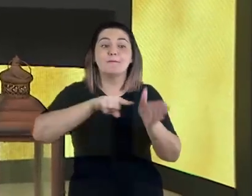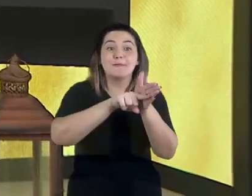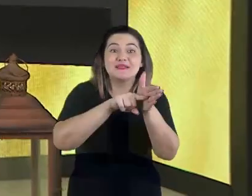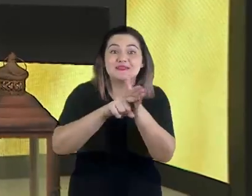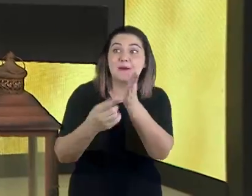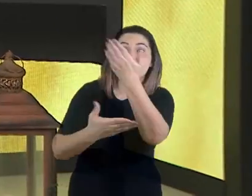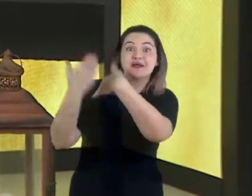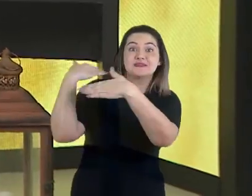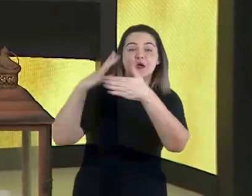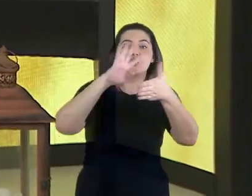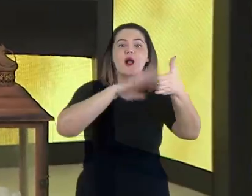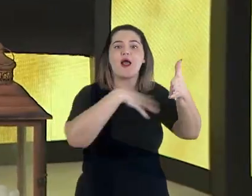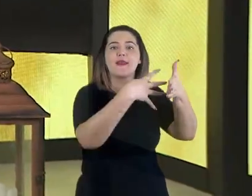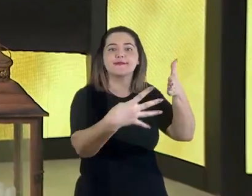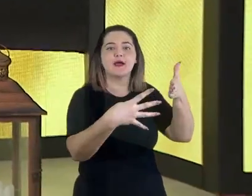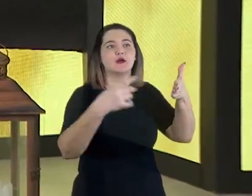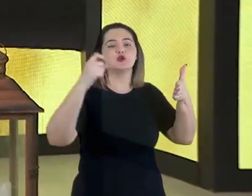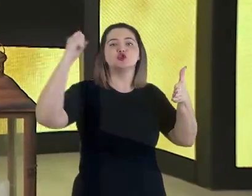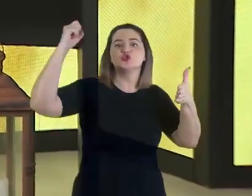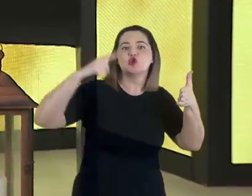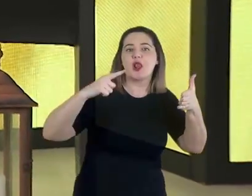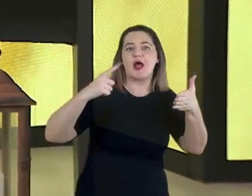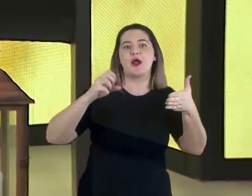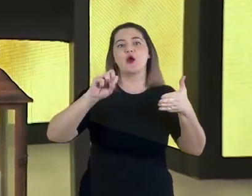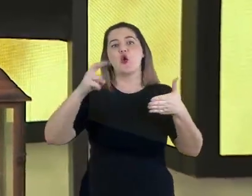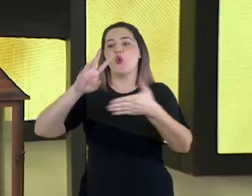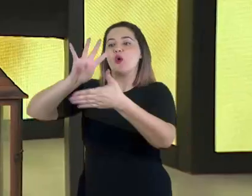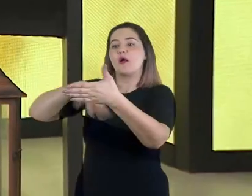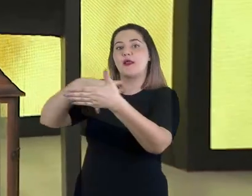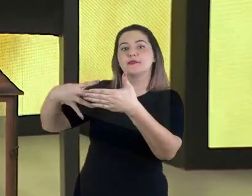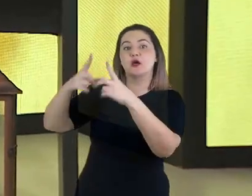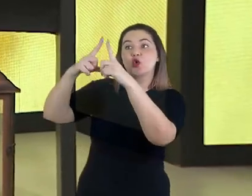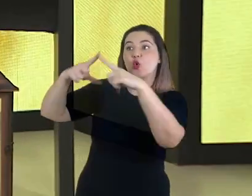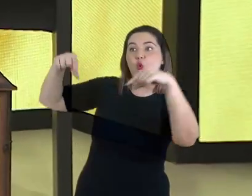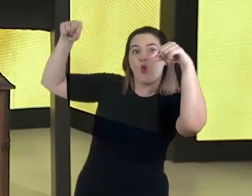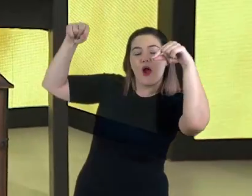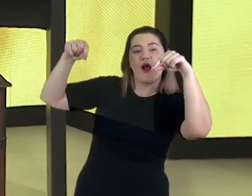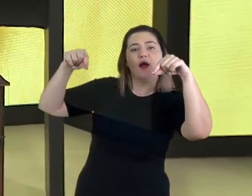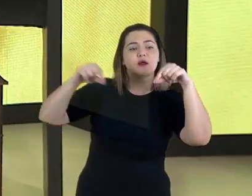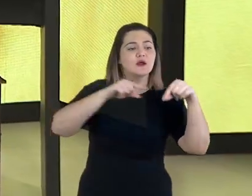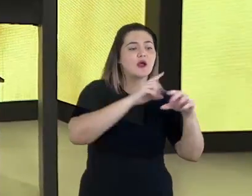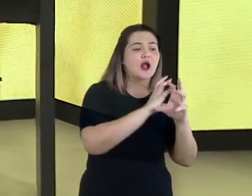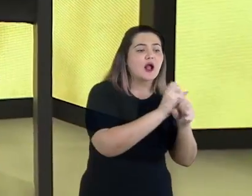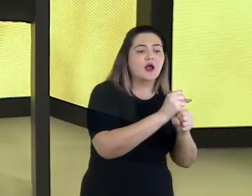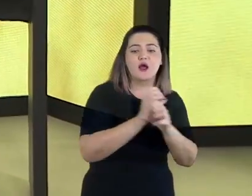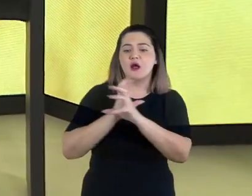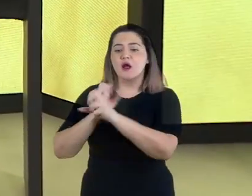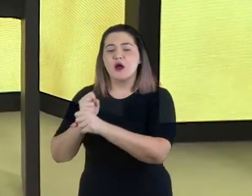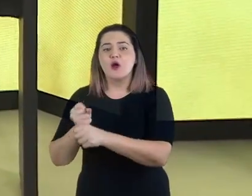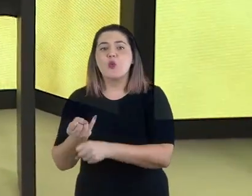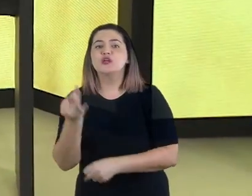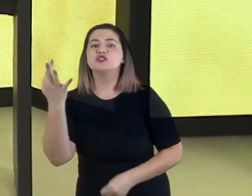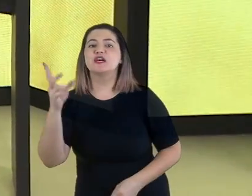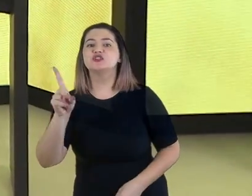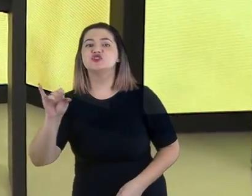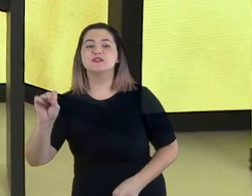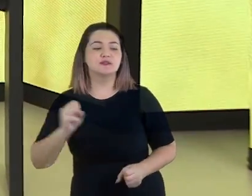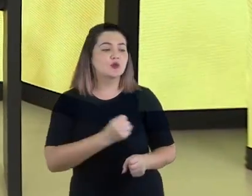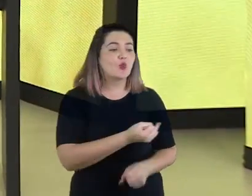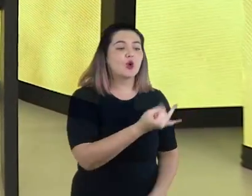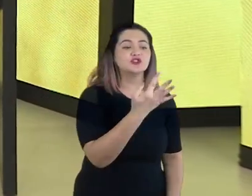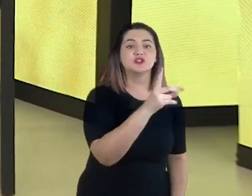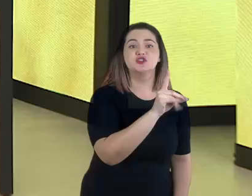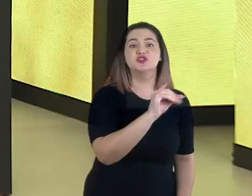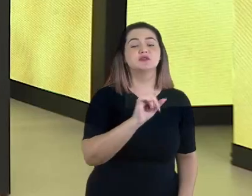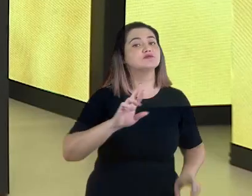lunar. Quer você trabalhasse com os calendários normalmente usados pelos judeus, outros povos do Antigo Oriente Médio, eles não